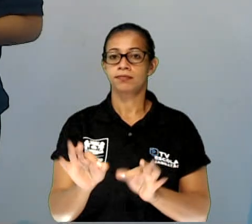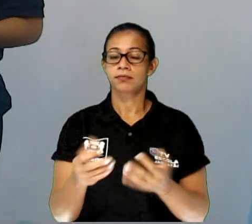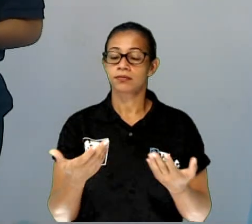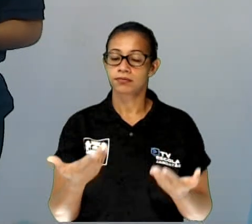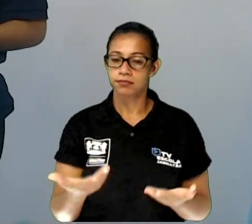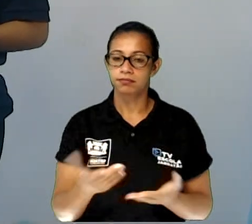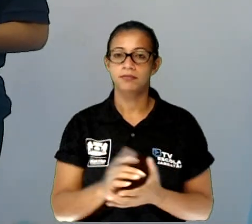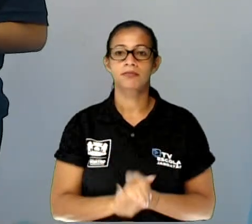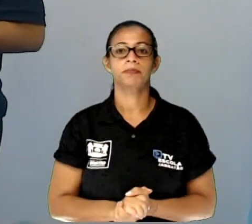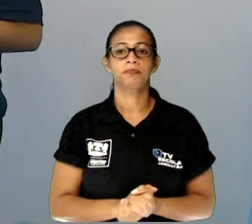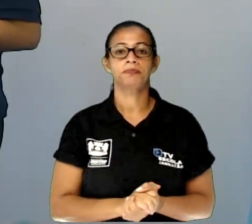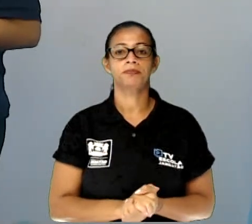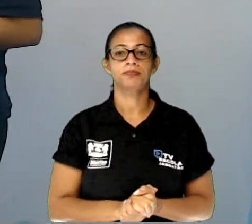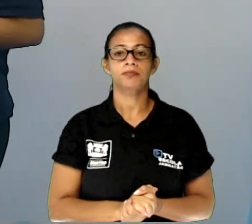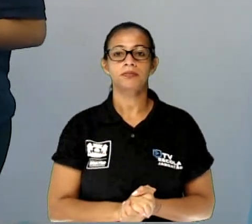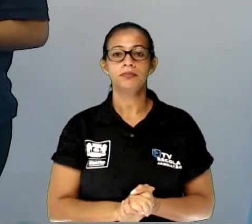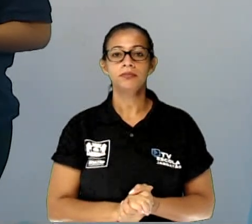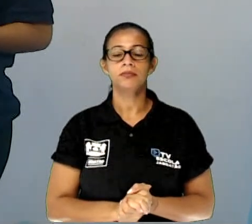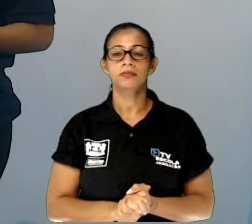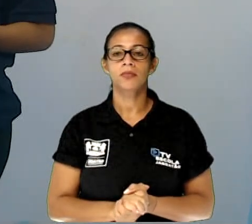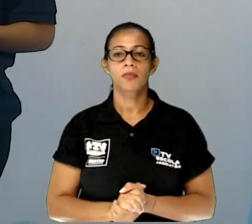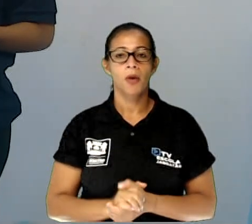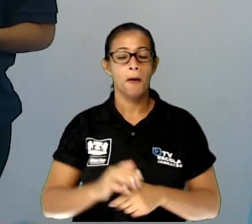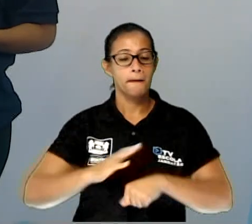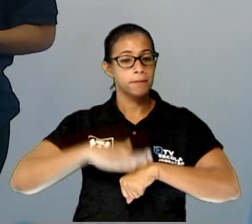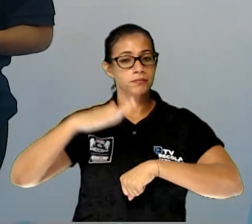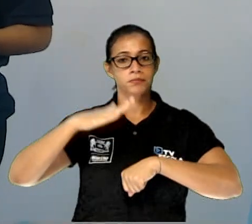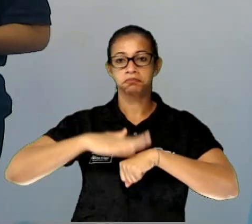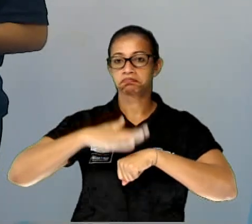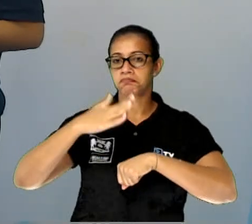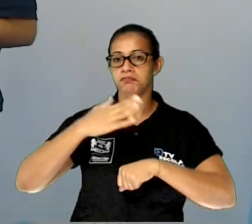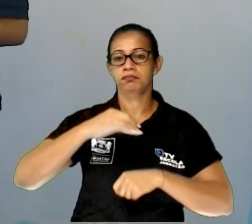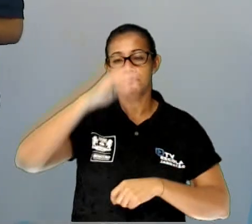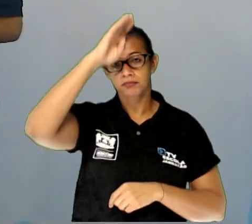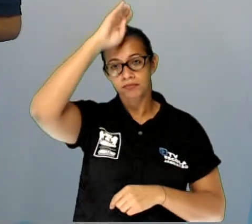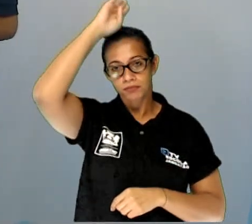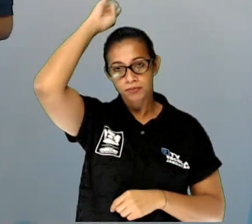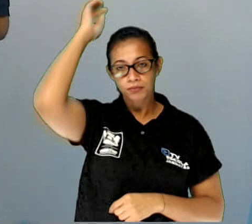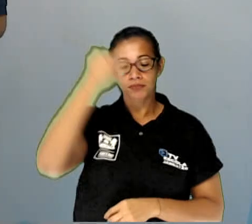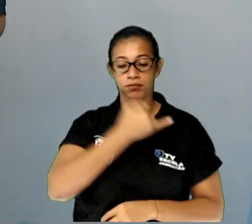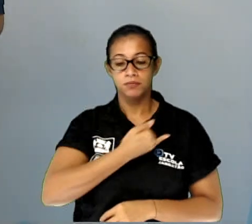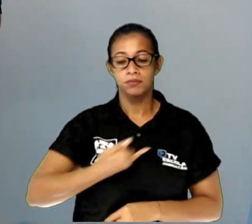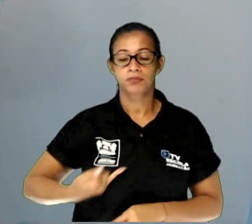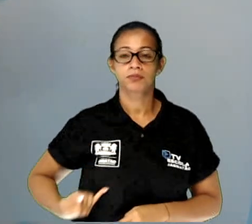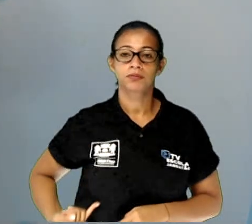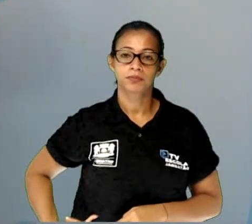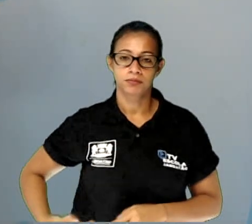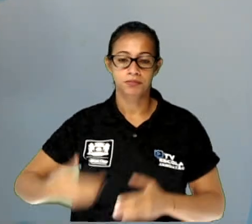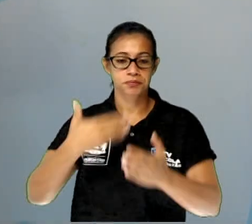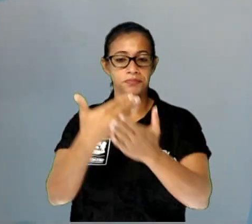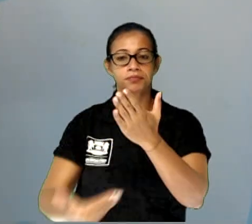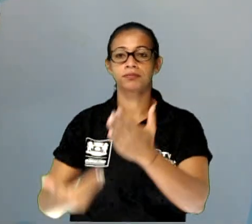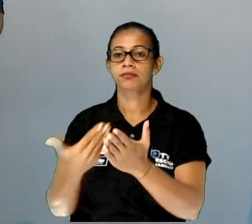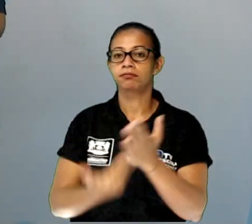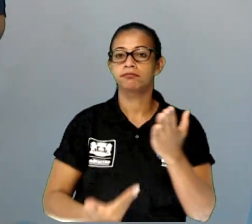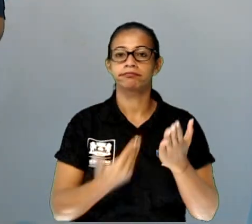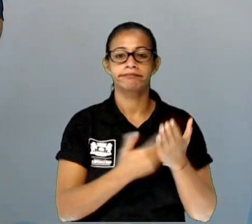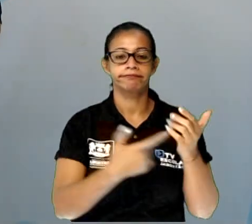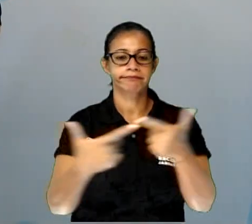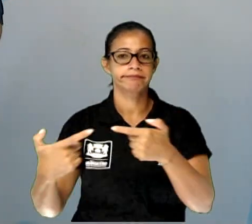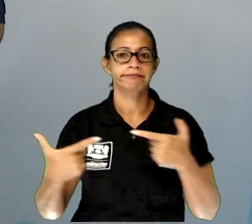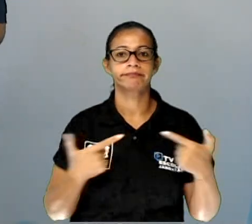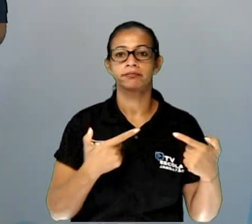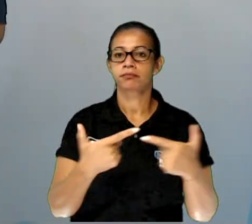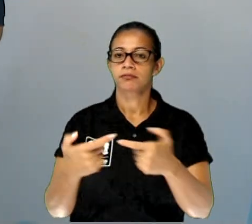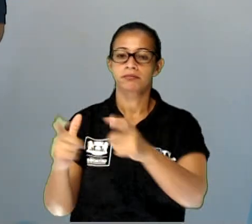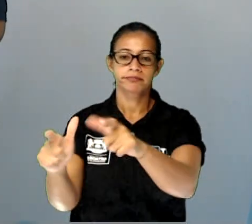ia se desgastando, perdendo conflitos, perdendo guerras, né, perdendo territórios. E por causa disso, devido a